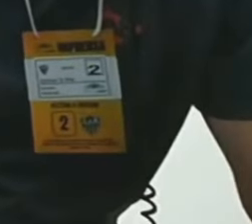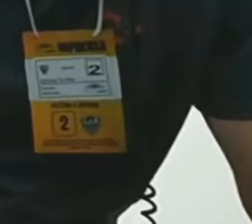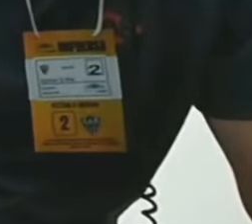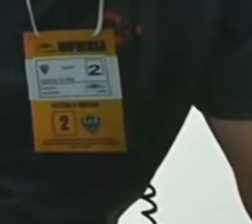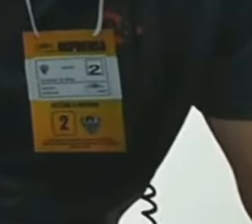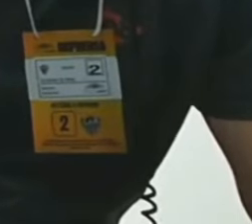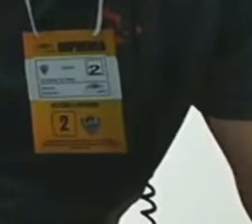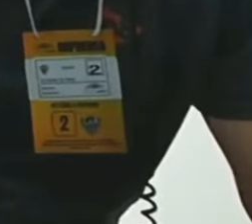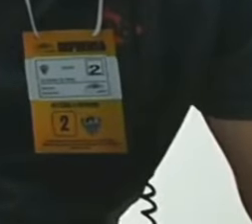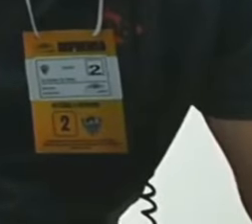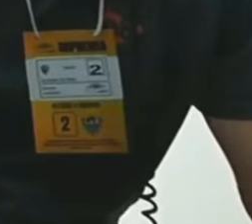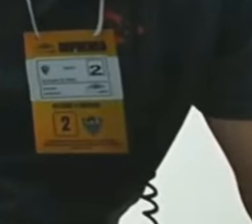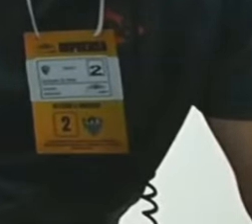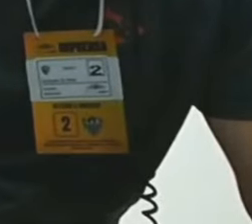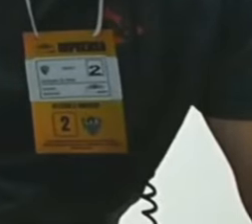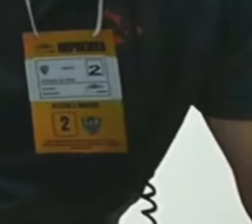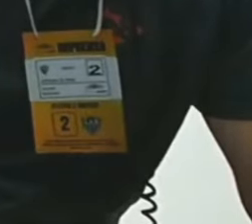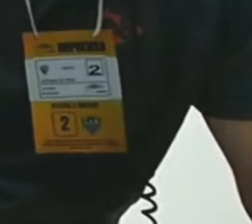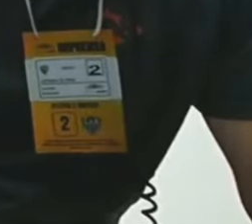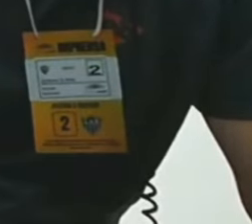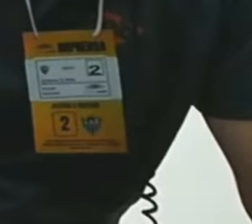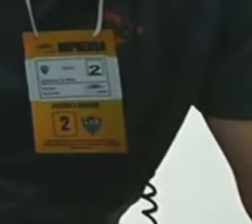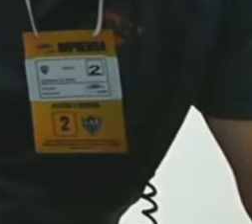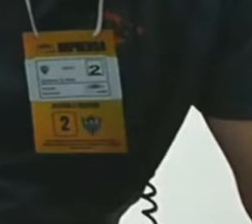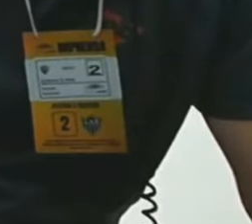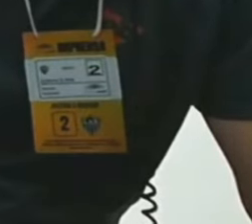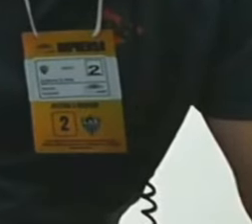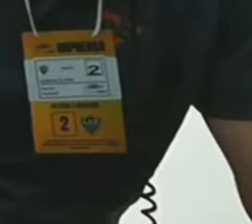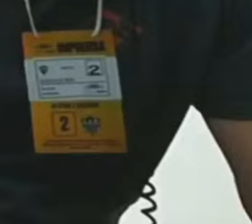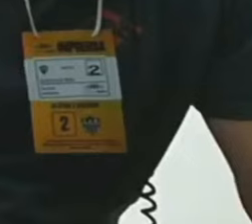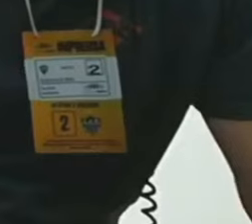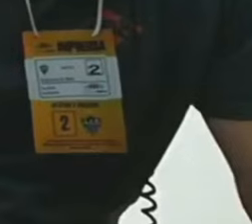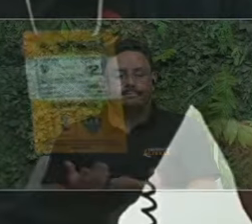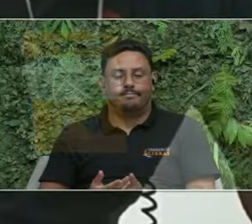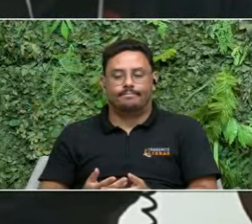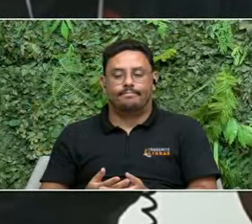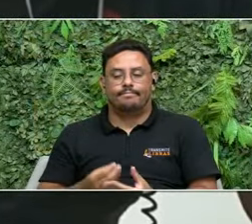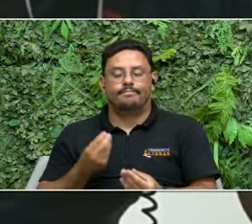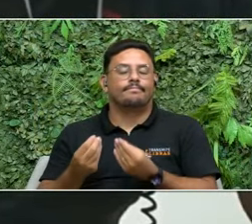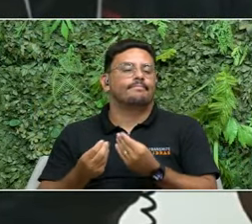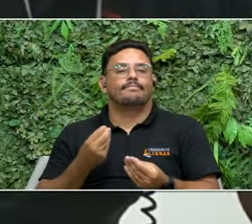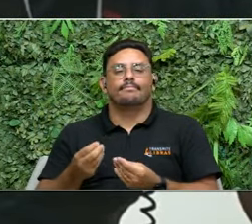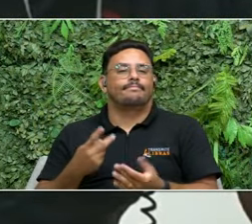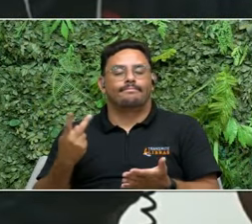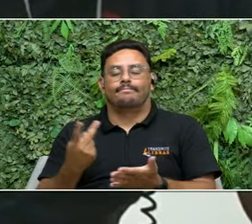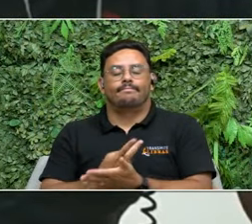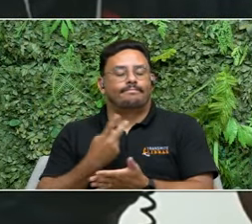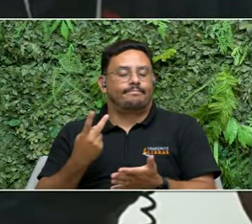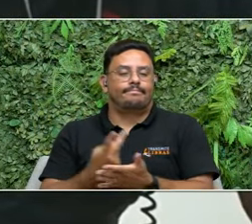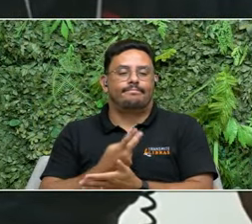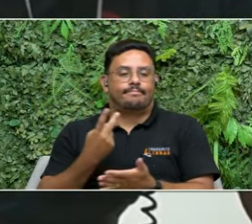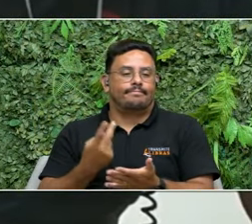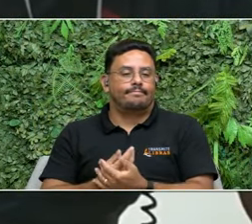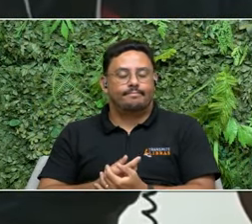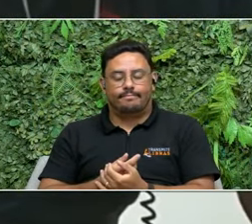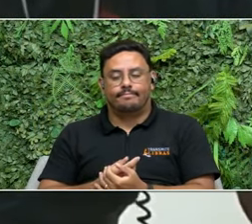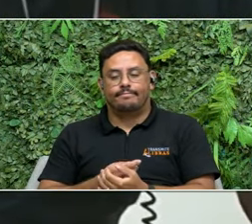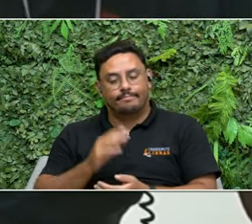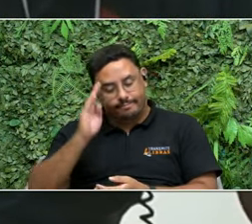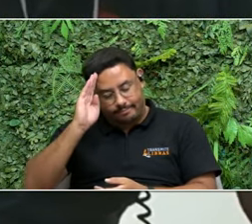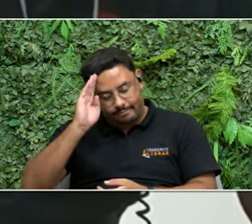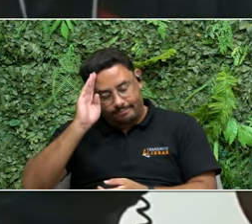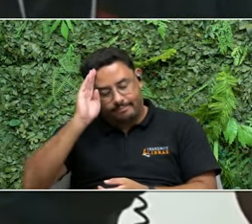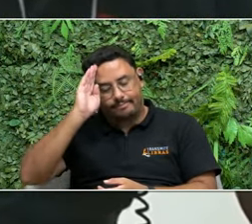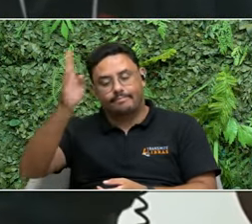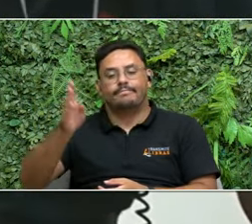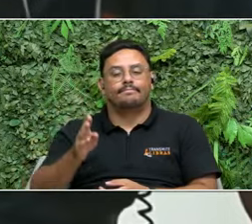na escalação desse time foi uma aberração foi uma aberração foi um negócio escandaloso que aconteceu eh principalmente